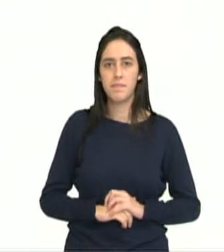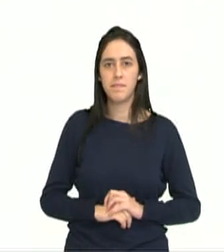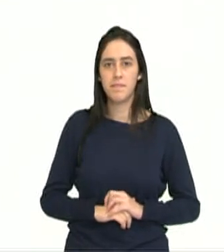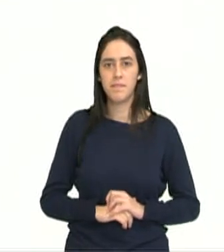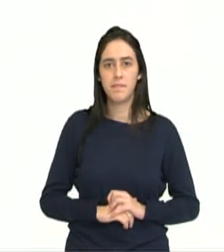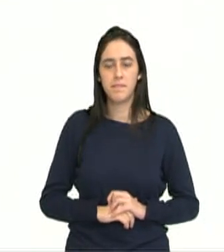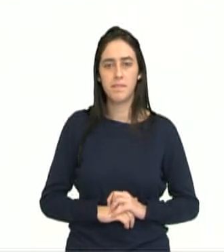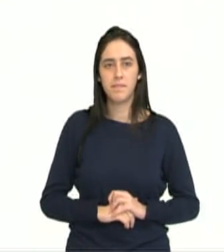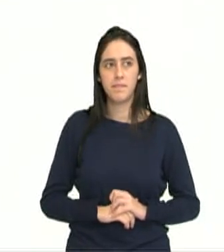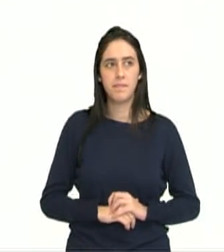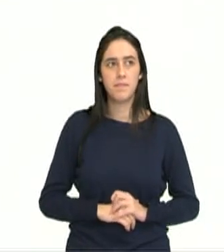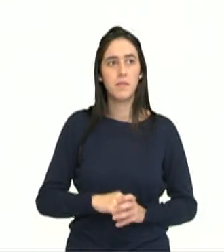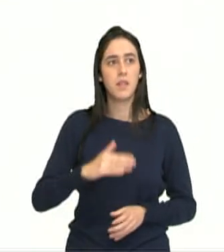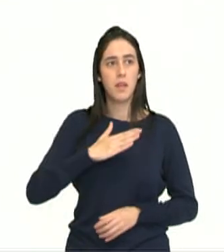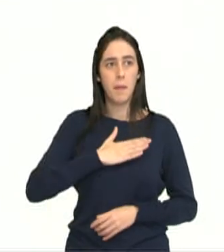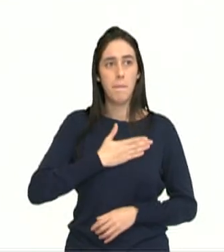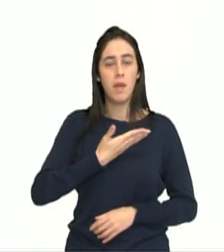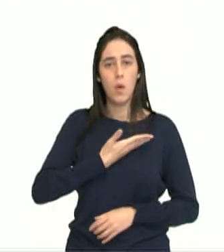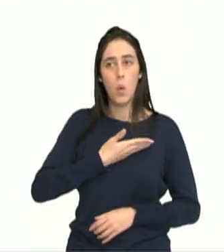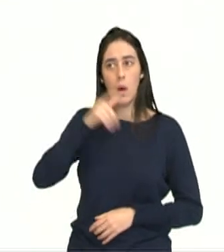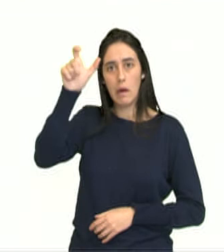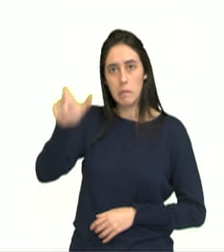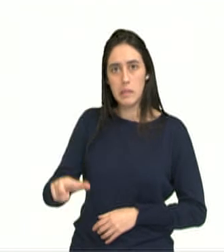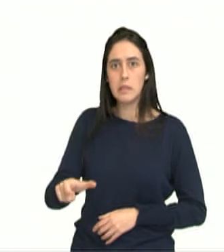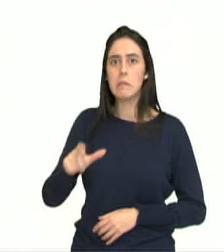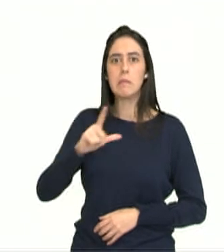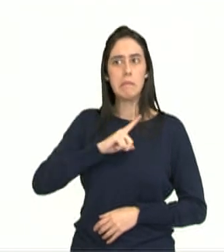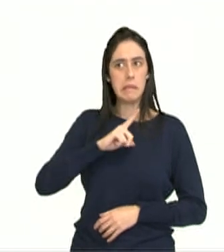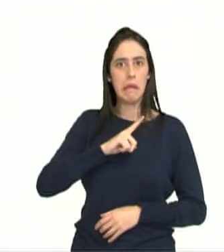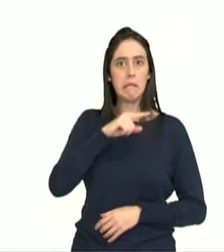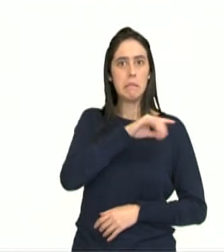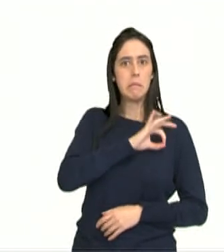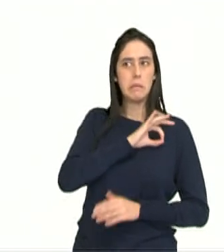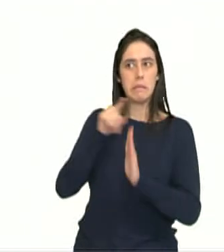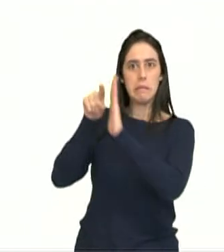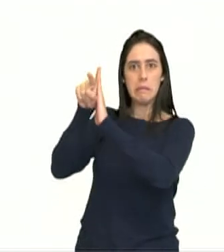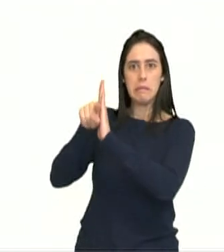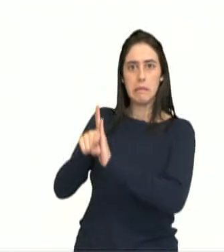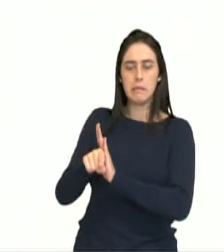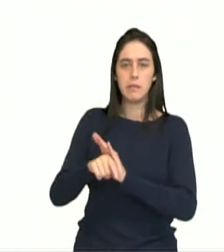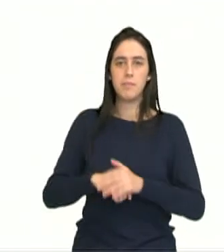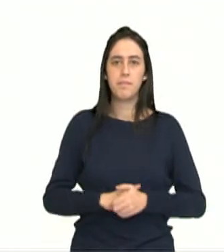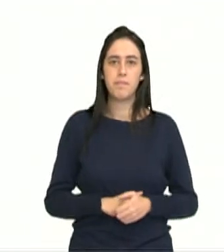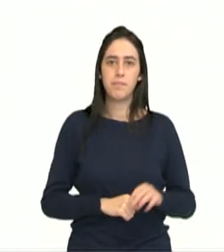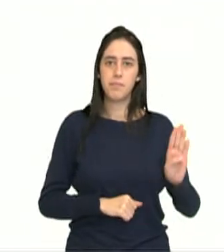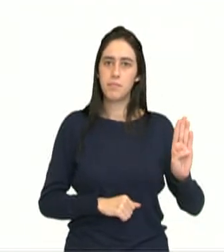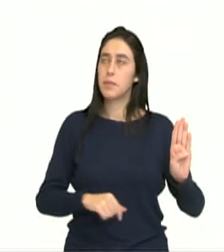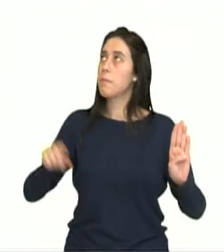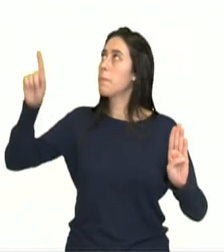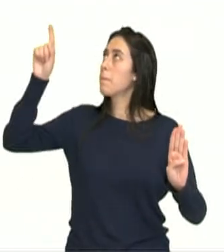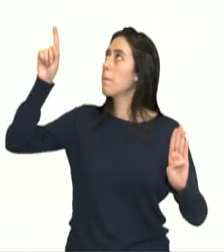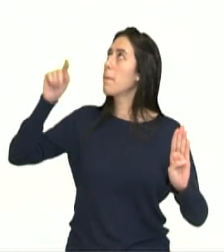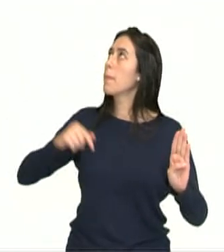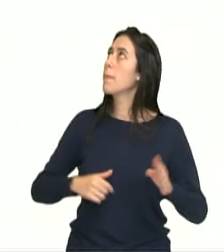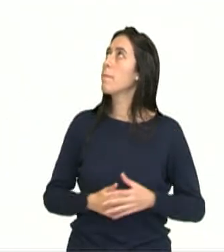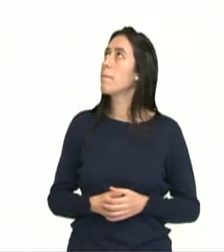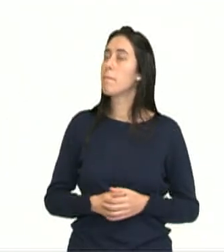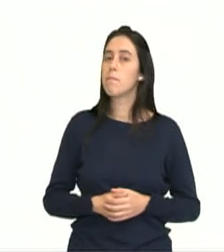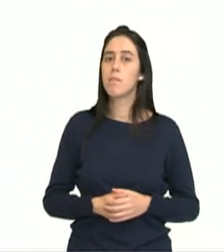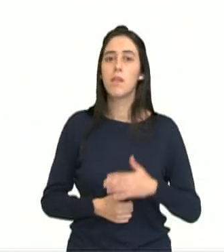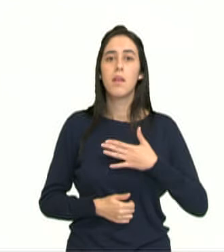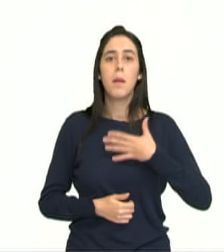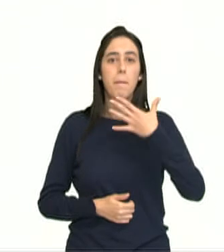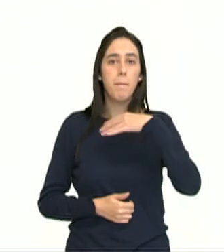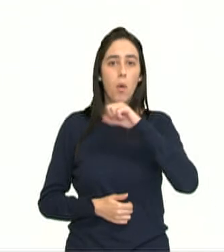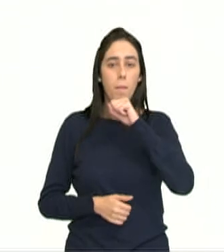Meus amigos foram investigados pela polícia. Letra B, my dad will buy me a new cell phone, né? Meu pai vai